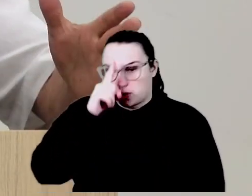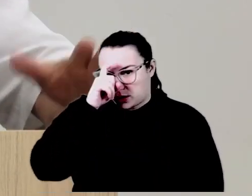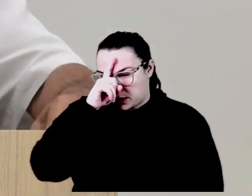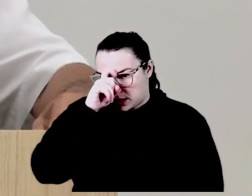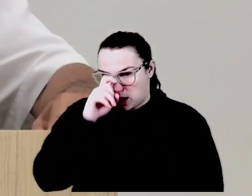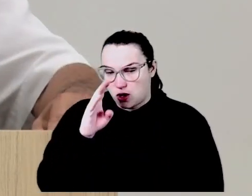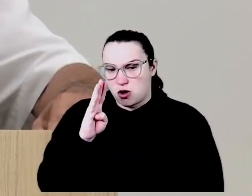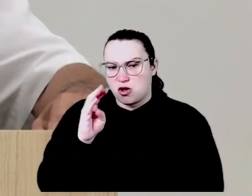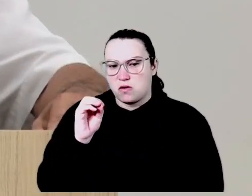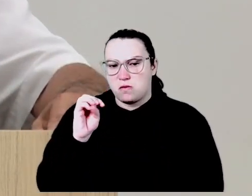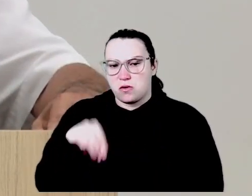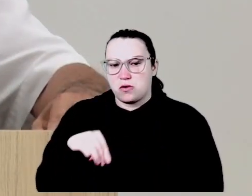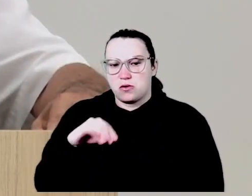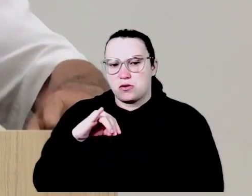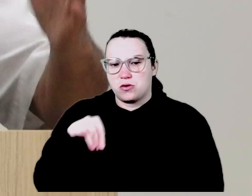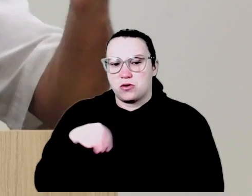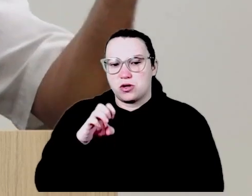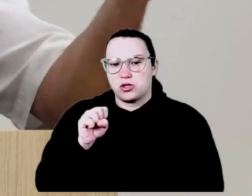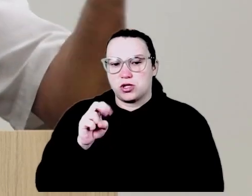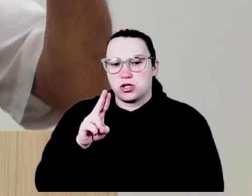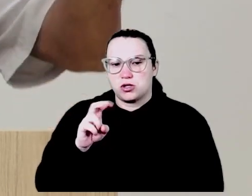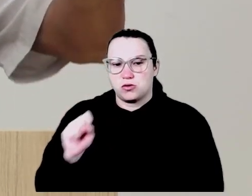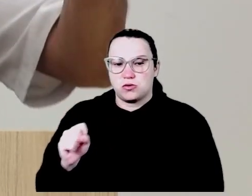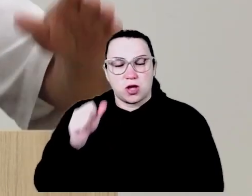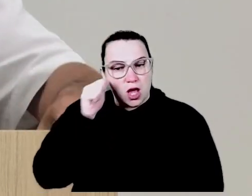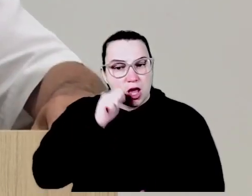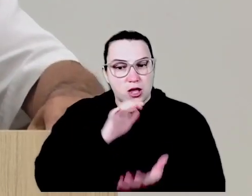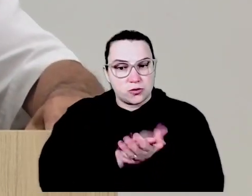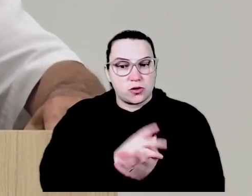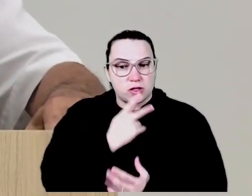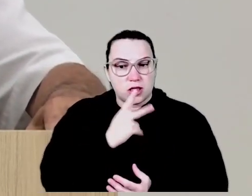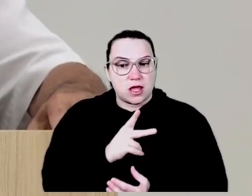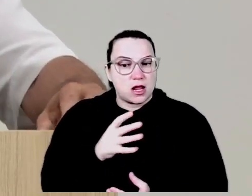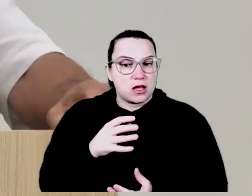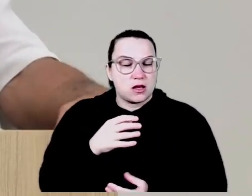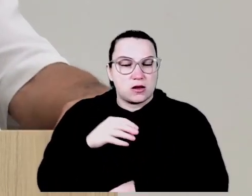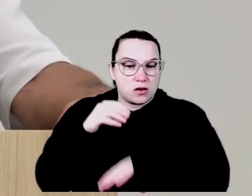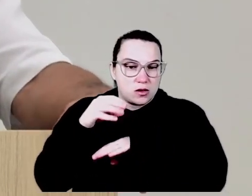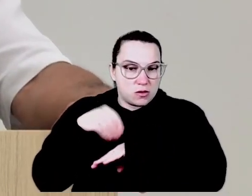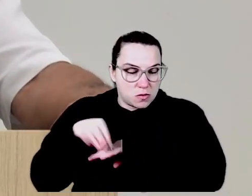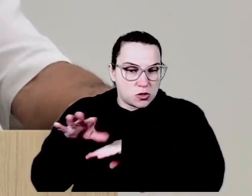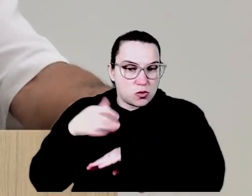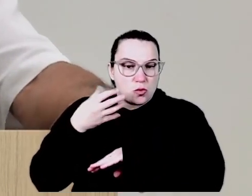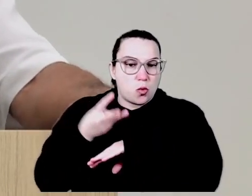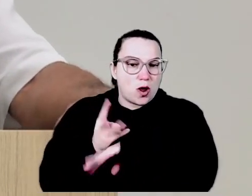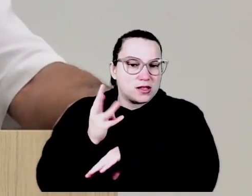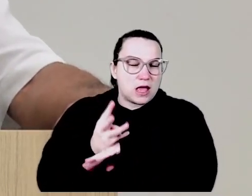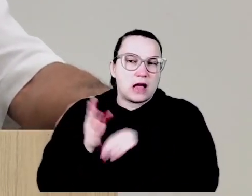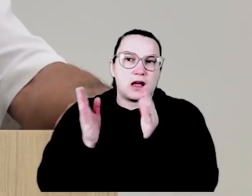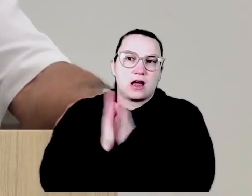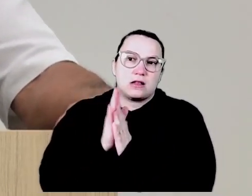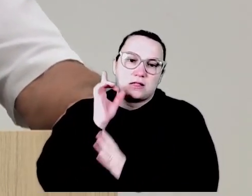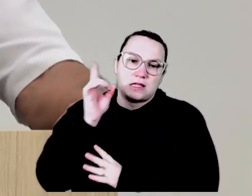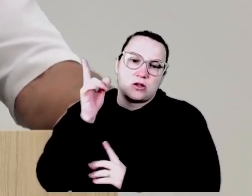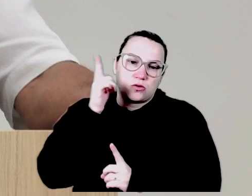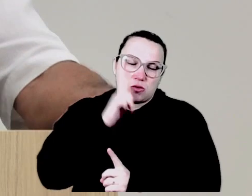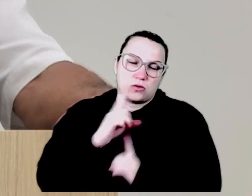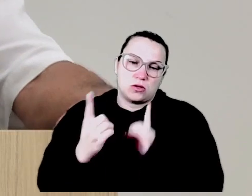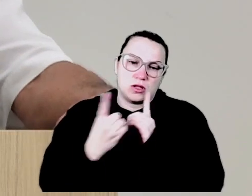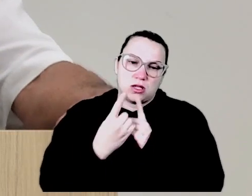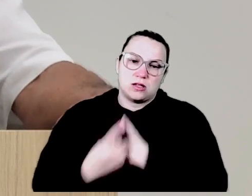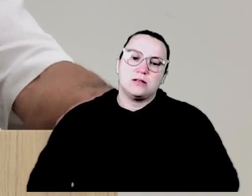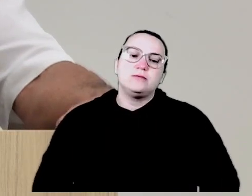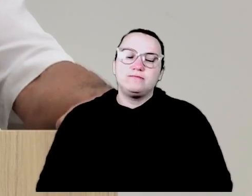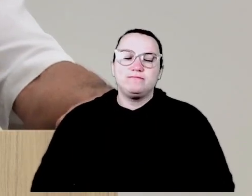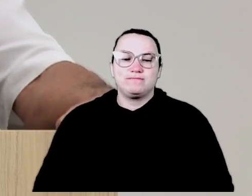e a própria esposa dele passou um áudio para mim eu fiquei muito feliz né quando aconteceu graças a Deus né ele vai ser atendido mas aí